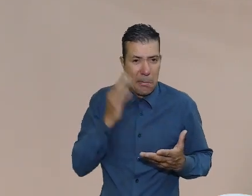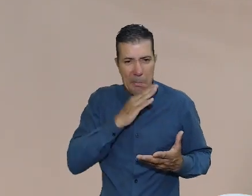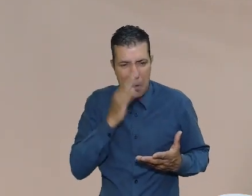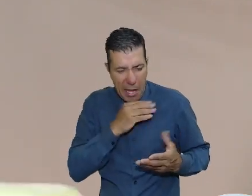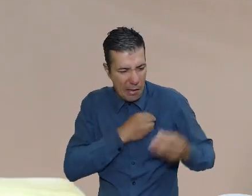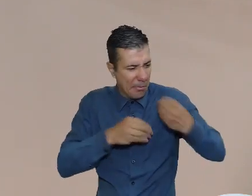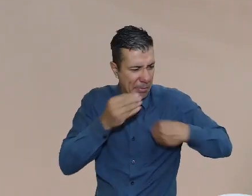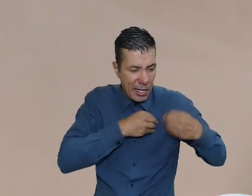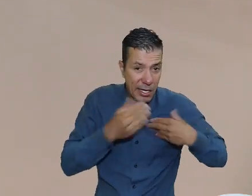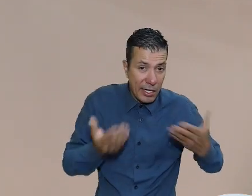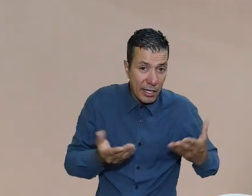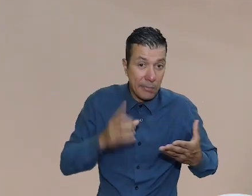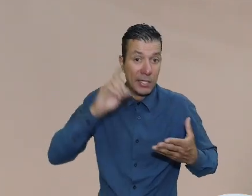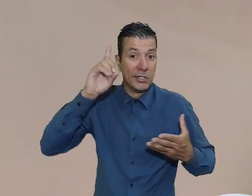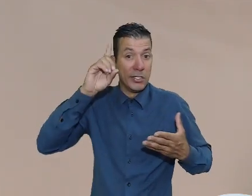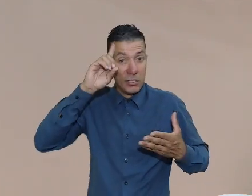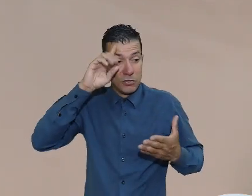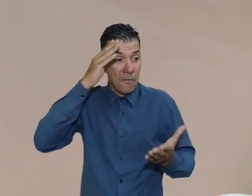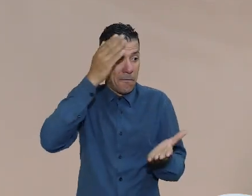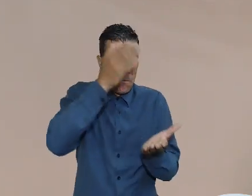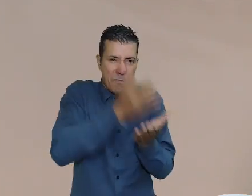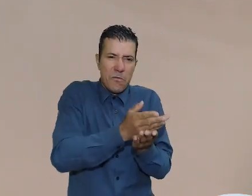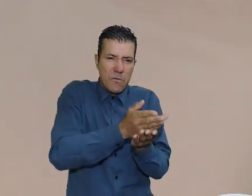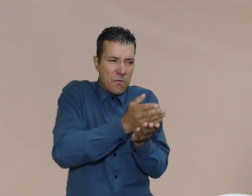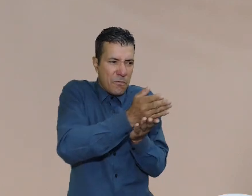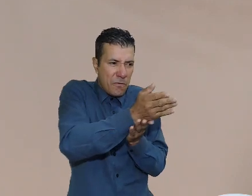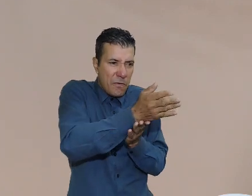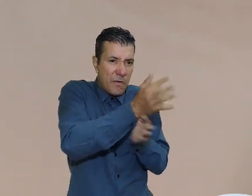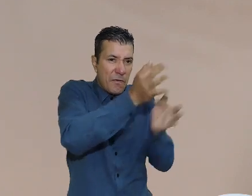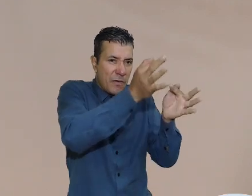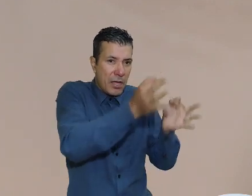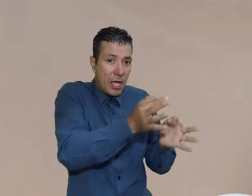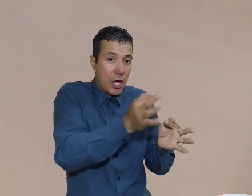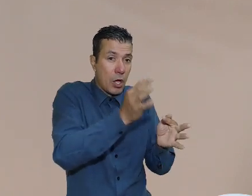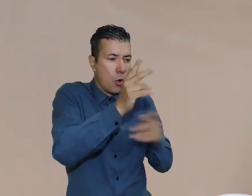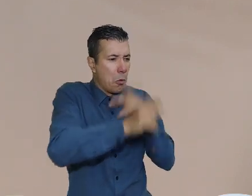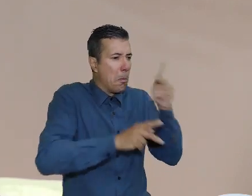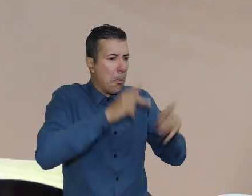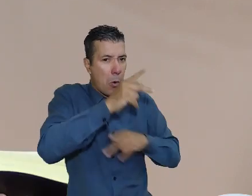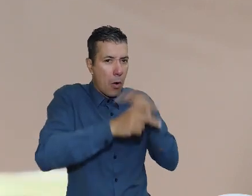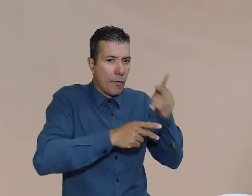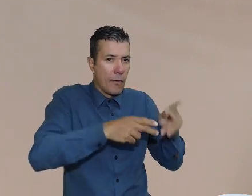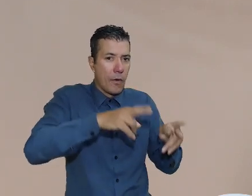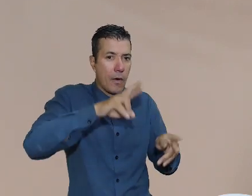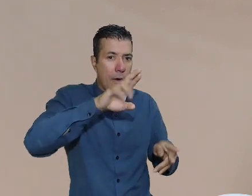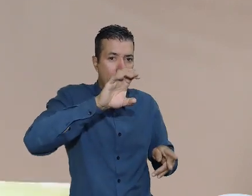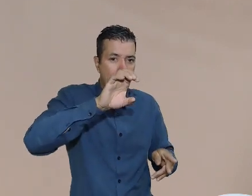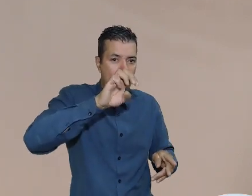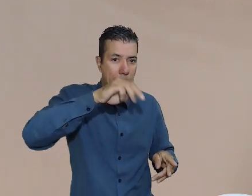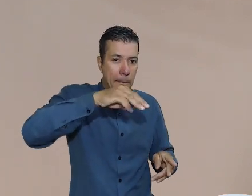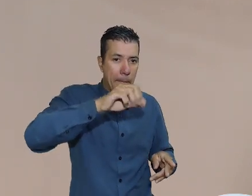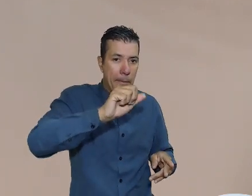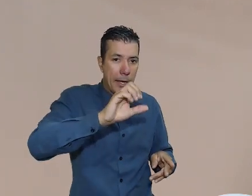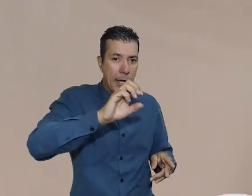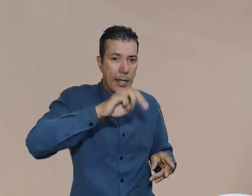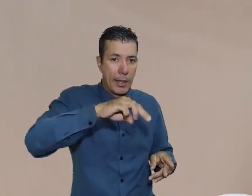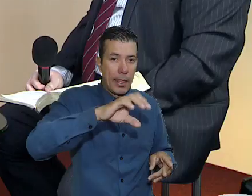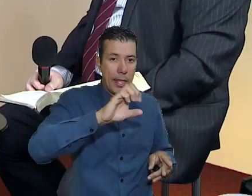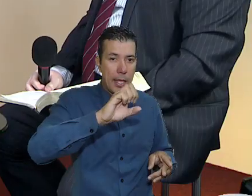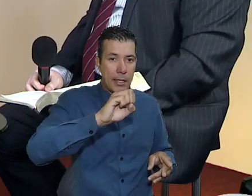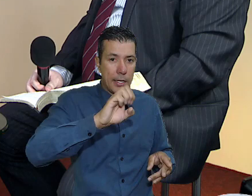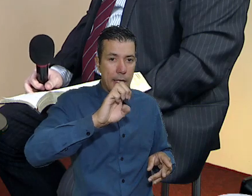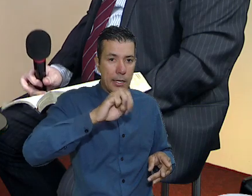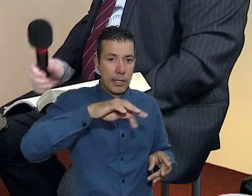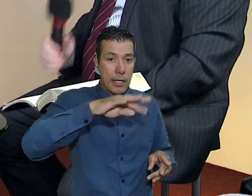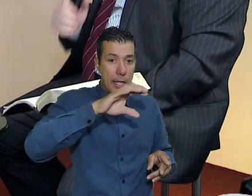da igreja, mas Deus permaneceu ali um povo, um remanescente. E aqui ele está voltando para buscar este povo. Ele